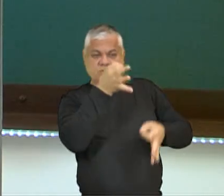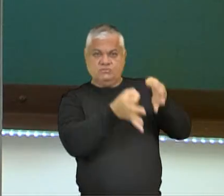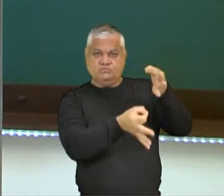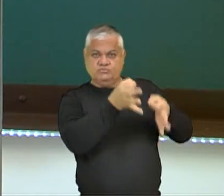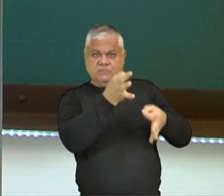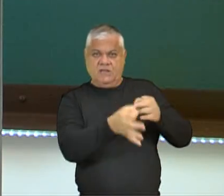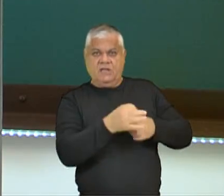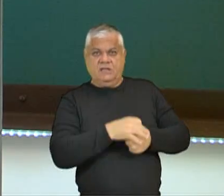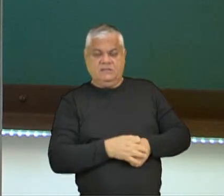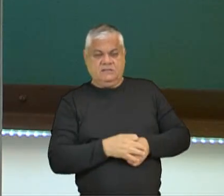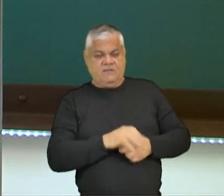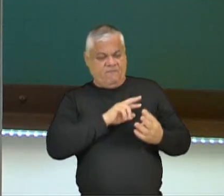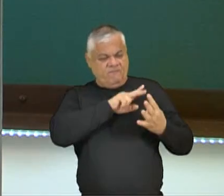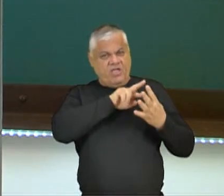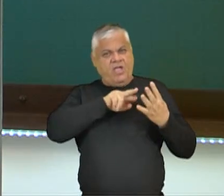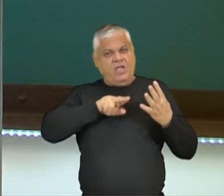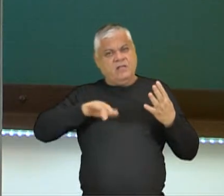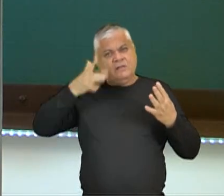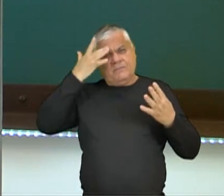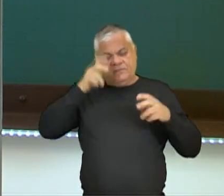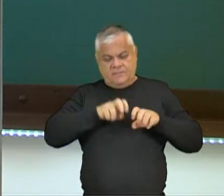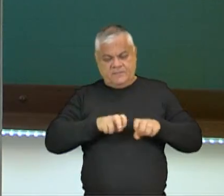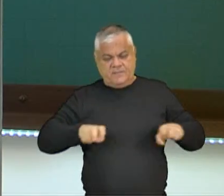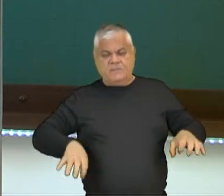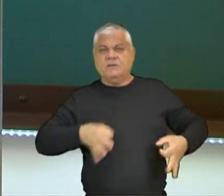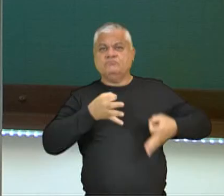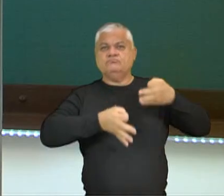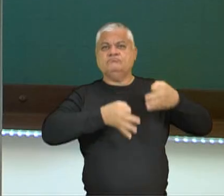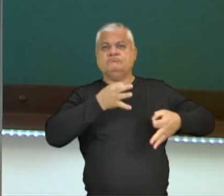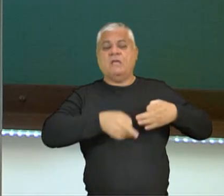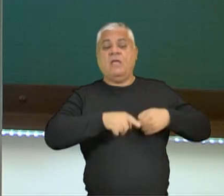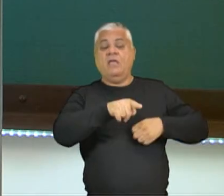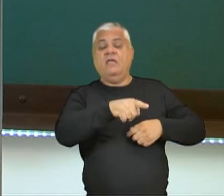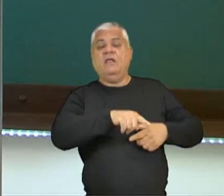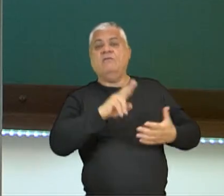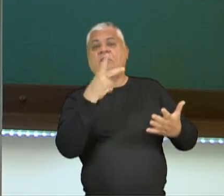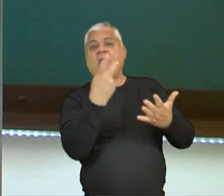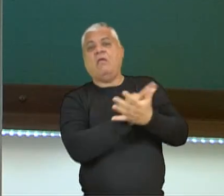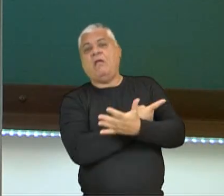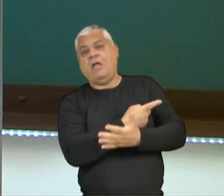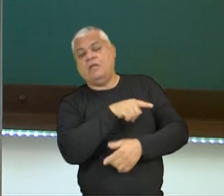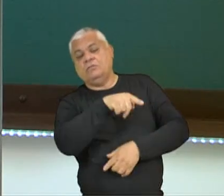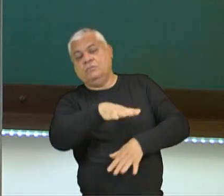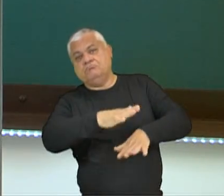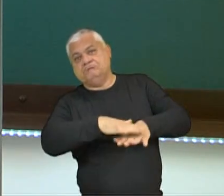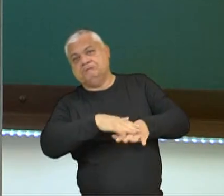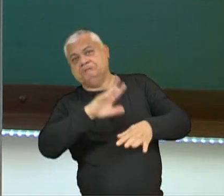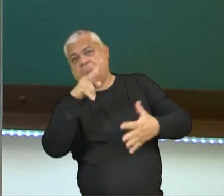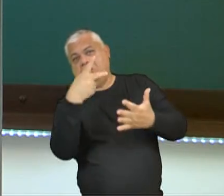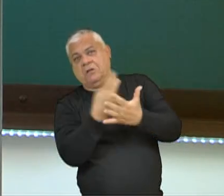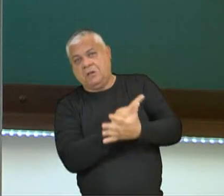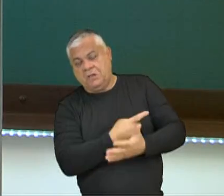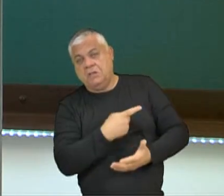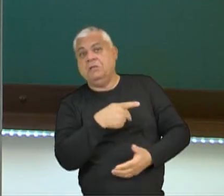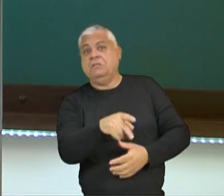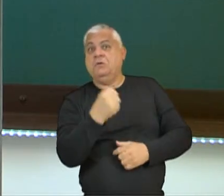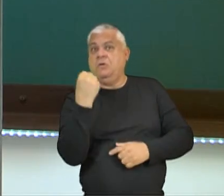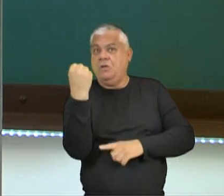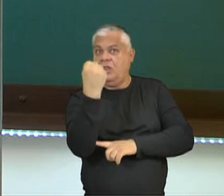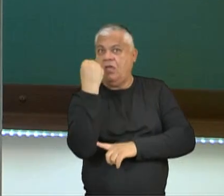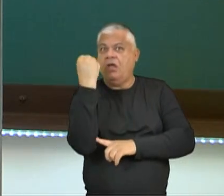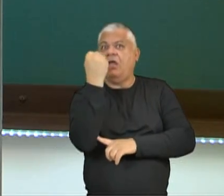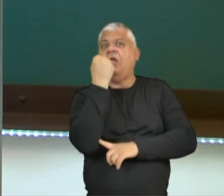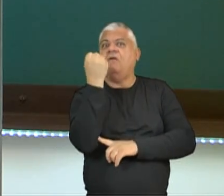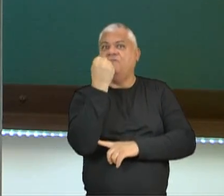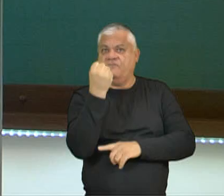considerado, né, um comportamento no qual a pessoa teve uma atitude considerada uma